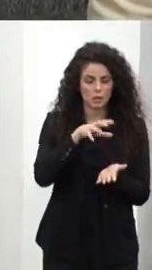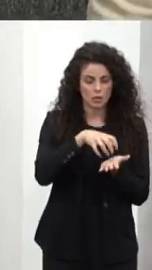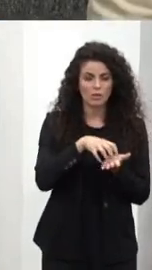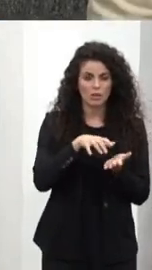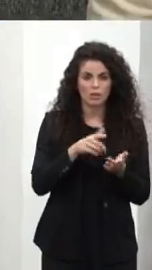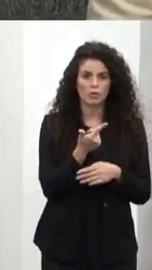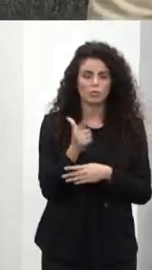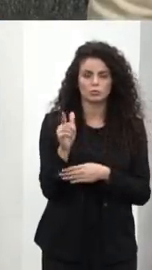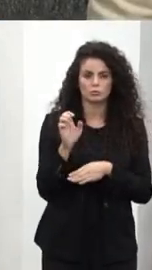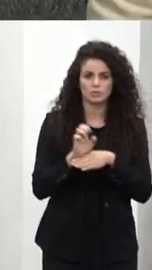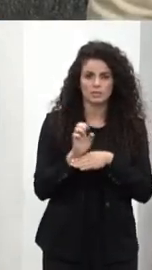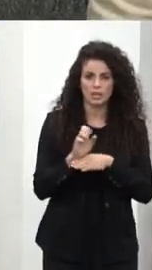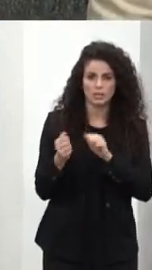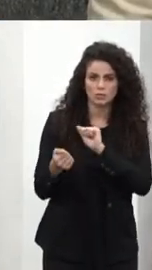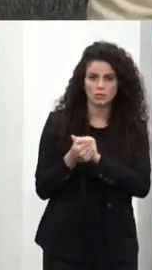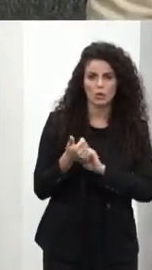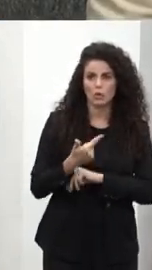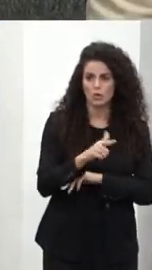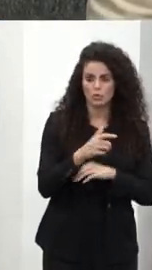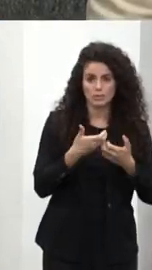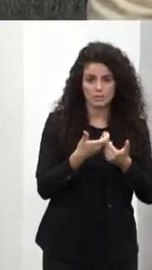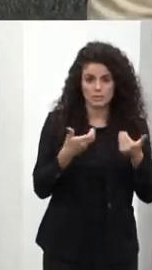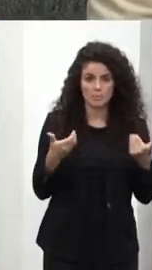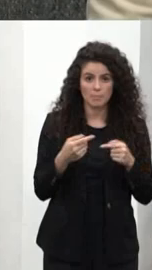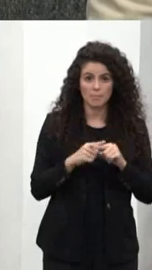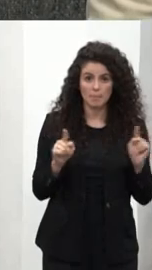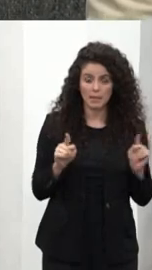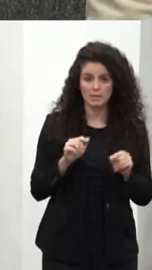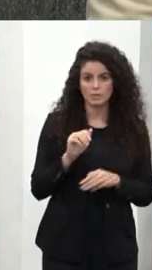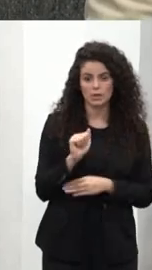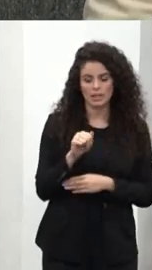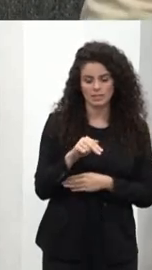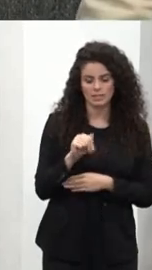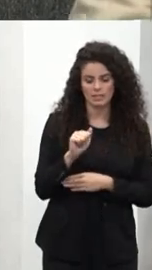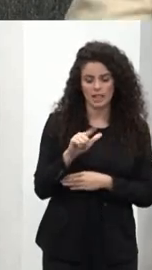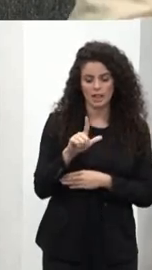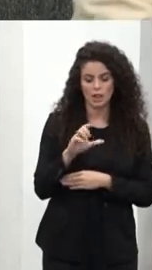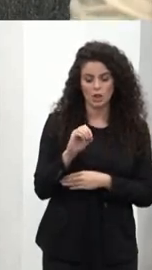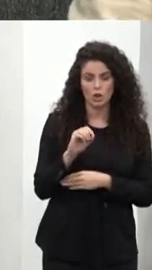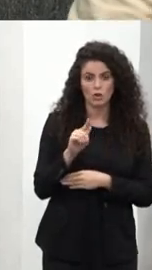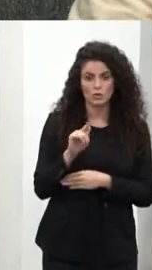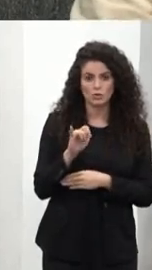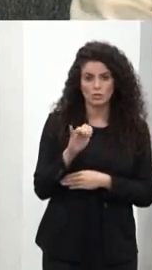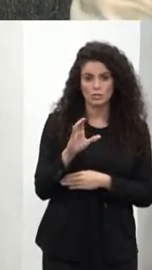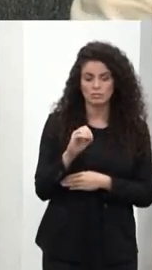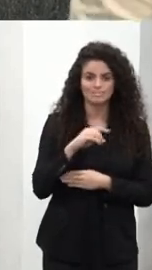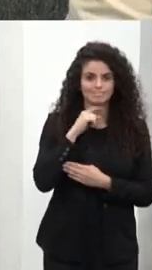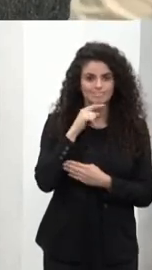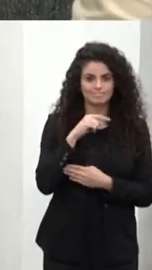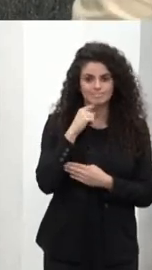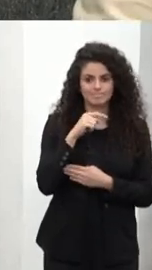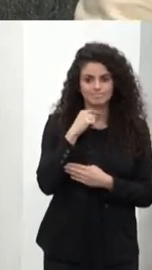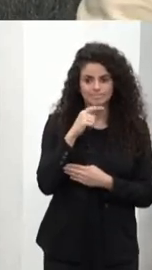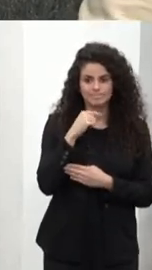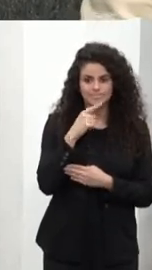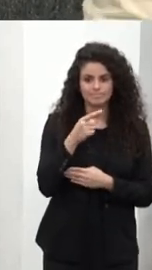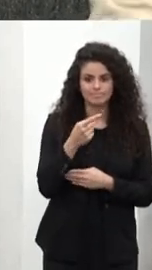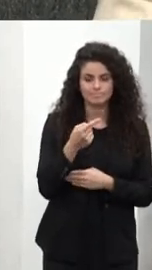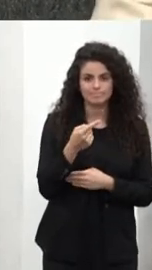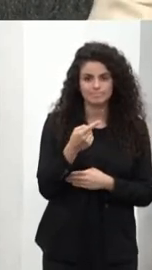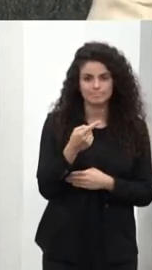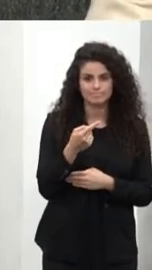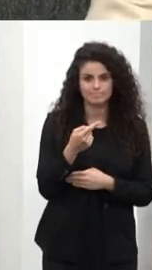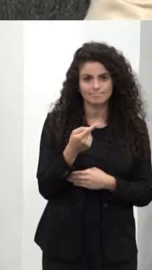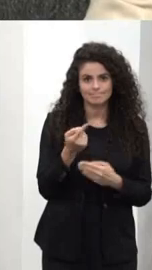estados é junto ou alguns outros separado o analógico não né analógico de fato não tem como assim